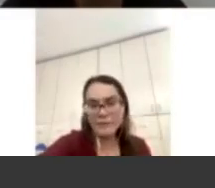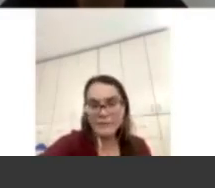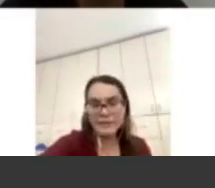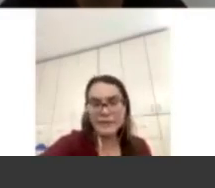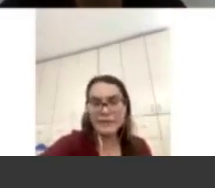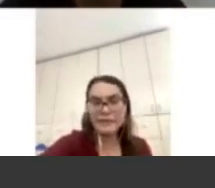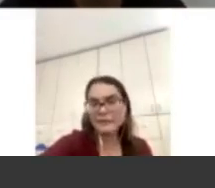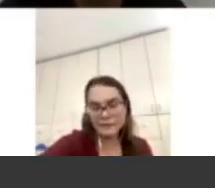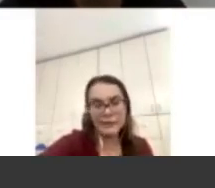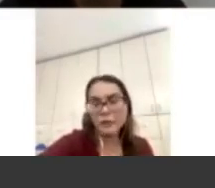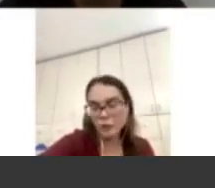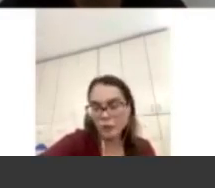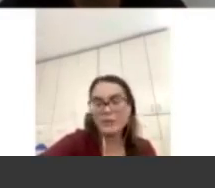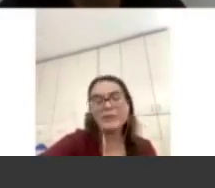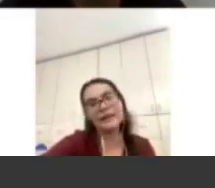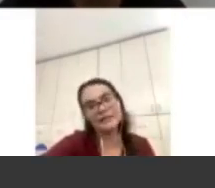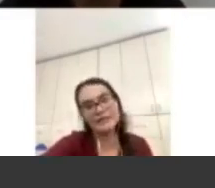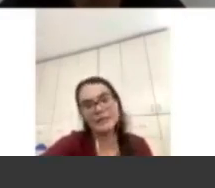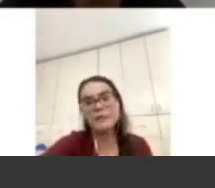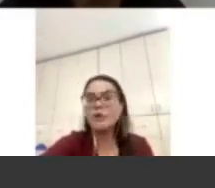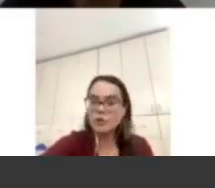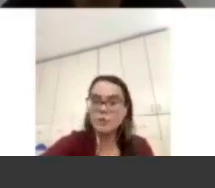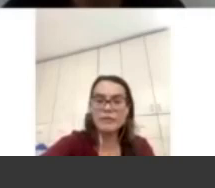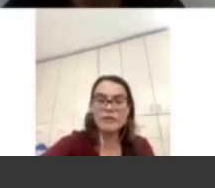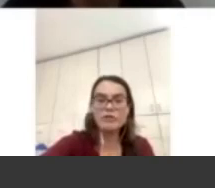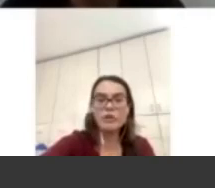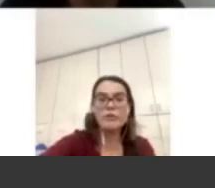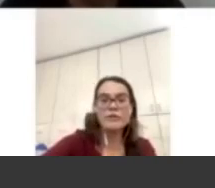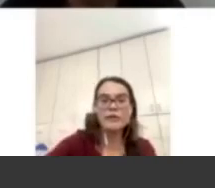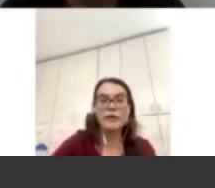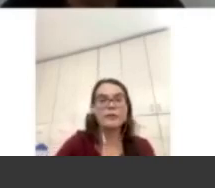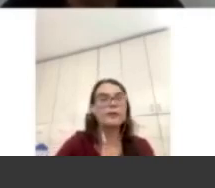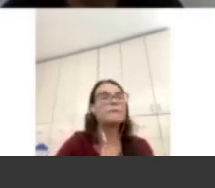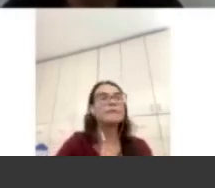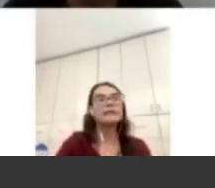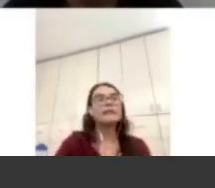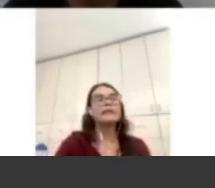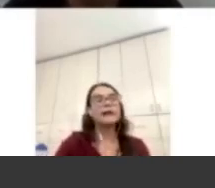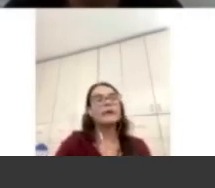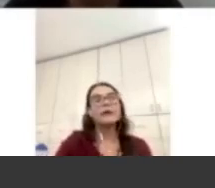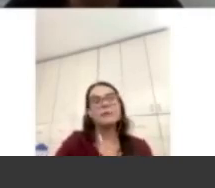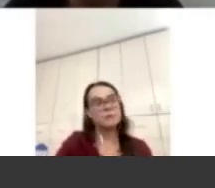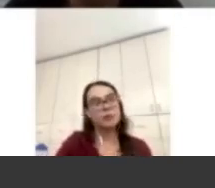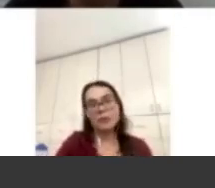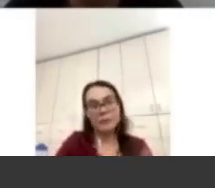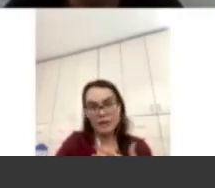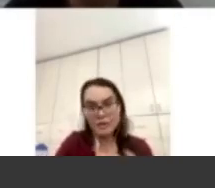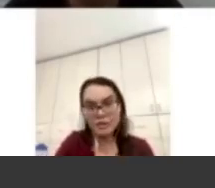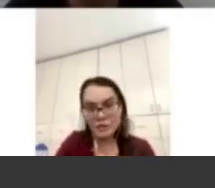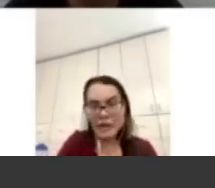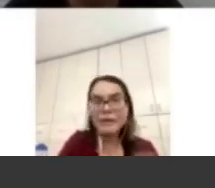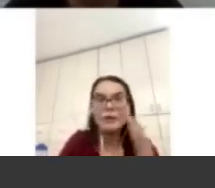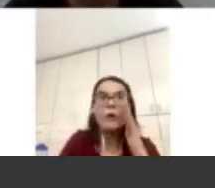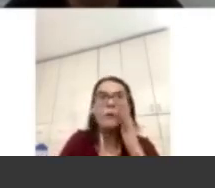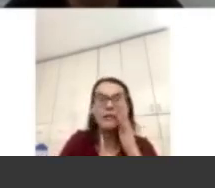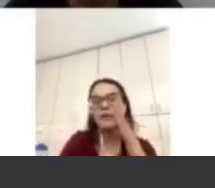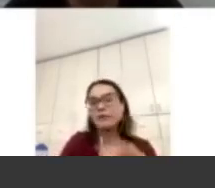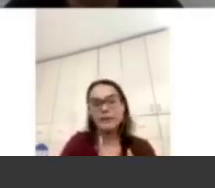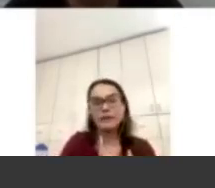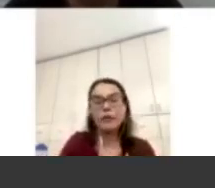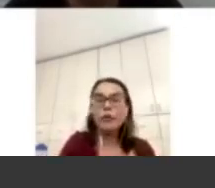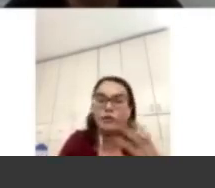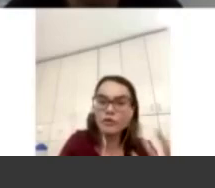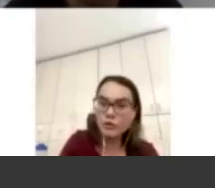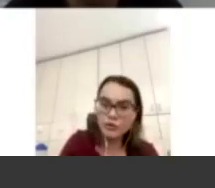podem aparecer na conduta e na atenção de um paciente de uma condição aguda. Então, mesmo numa página de desmaio, o